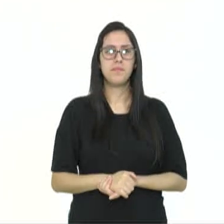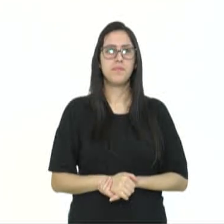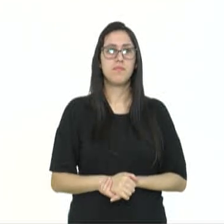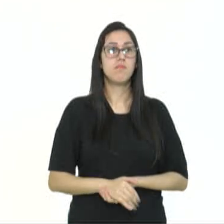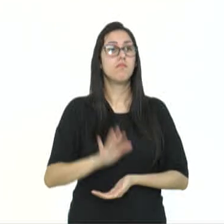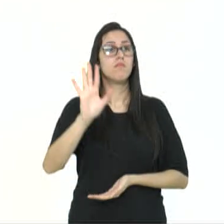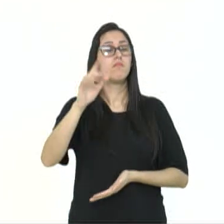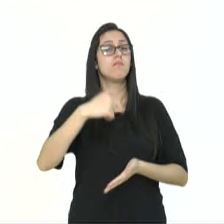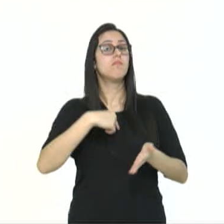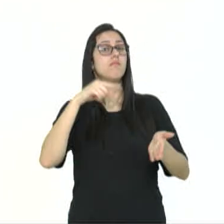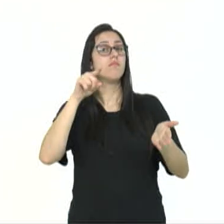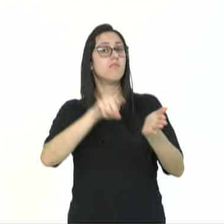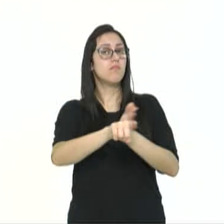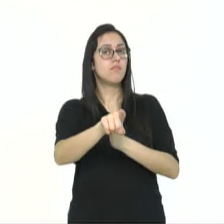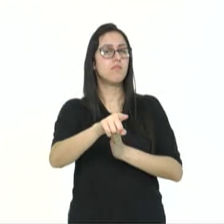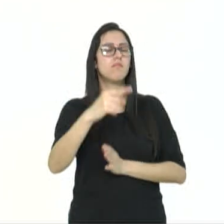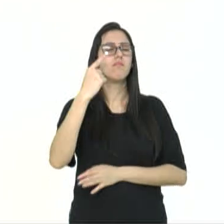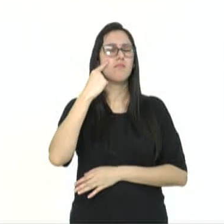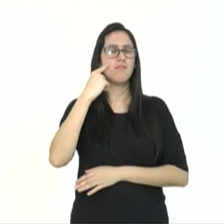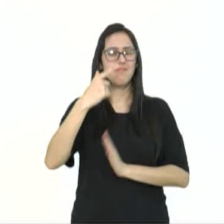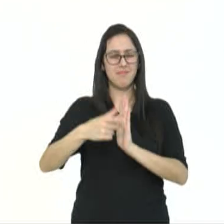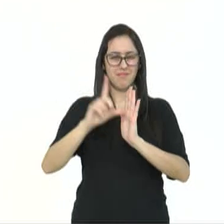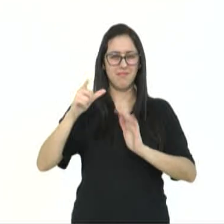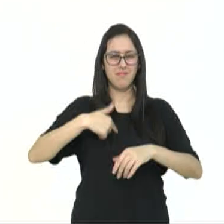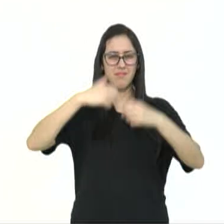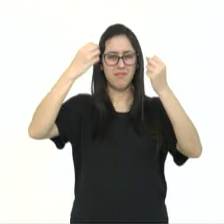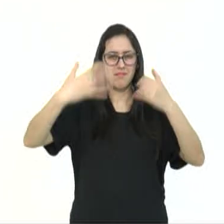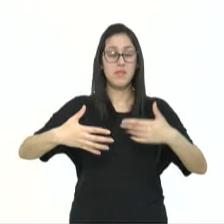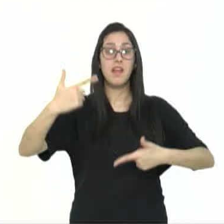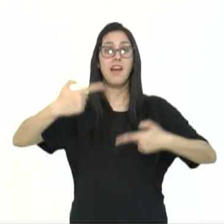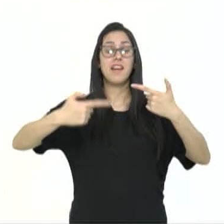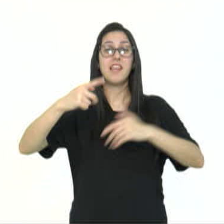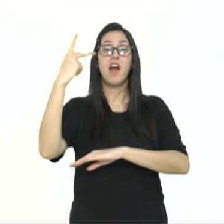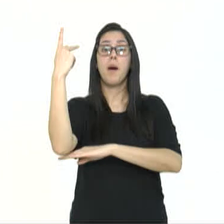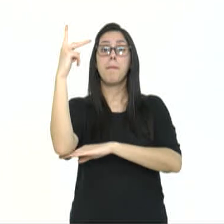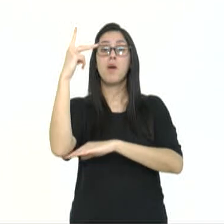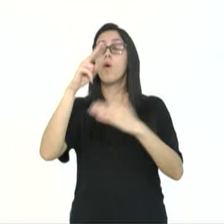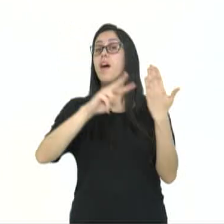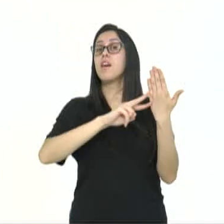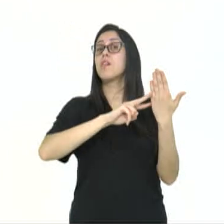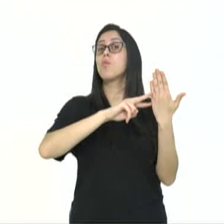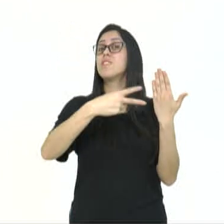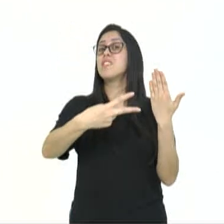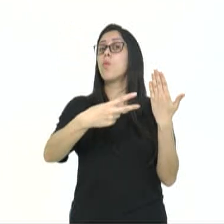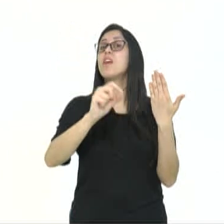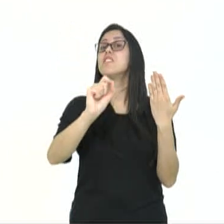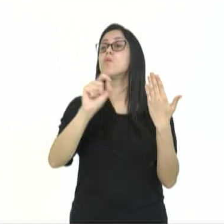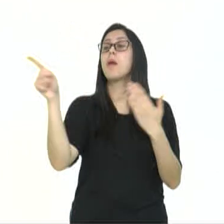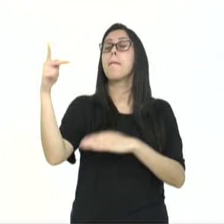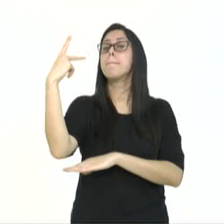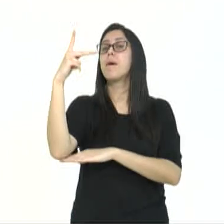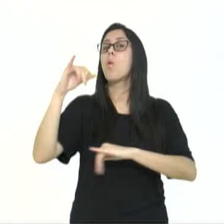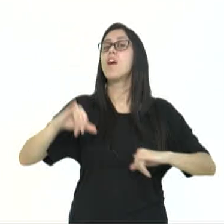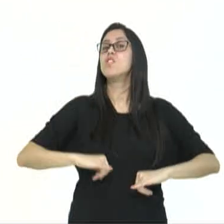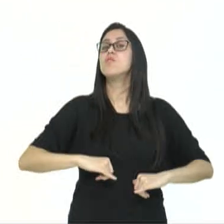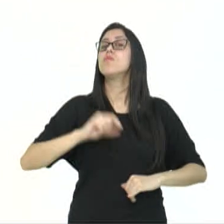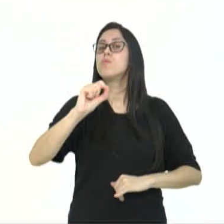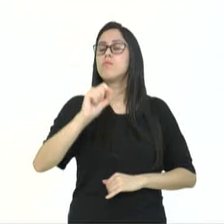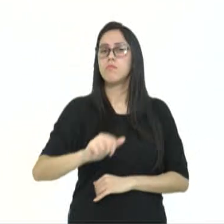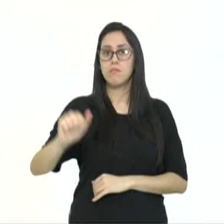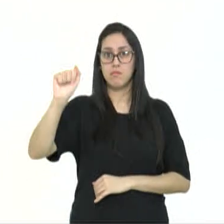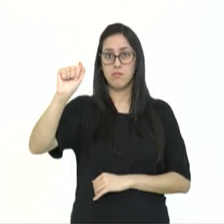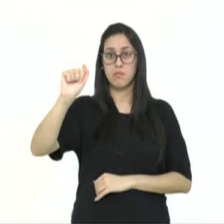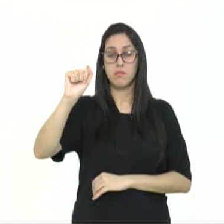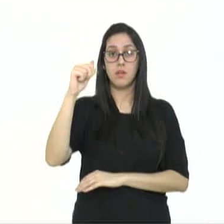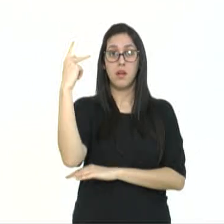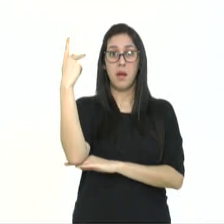pergunto para vocês, segundo a leitura do texto, quais as consequências da Guerra do Paraguai para a nação derrotada? A. Após a vitória sobre o